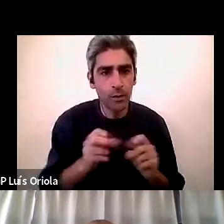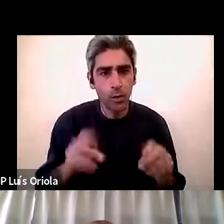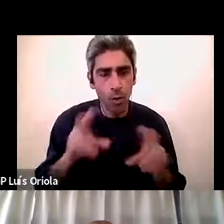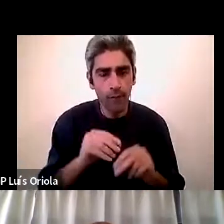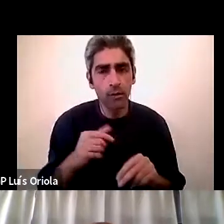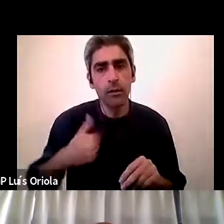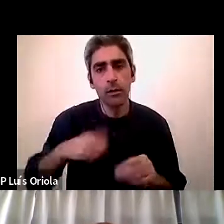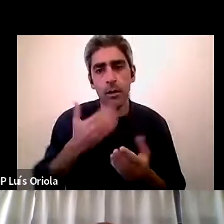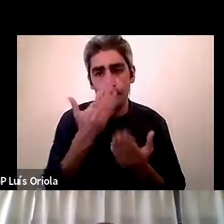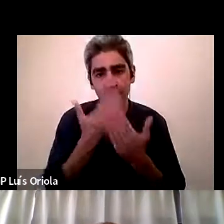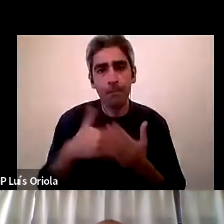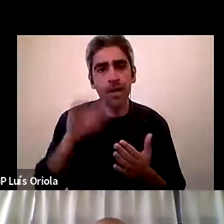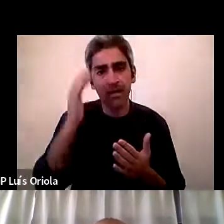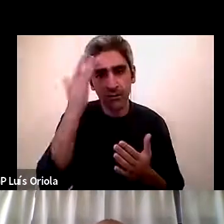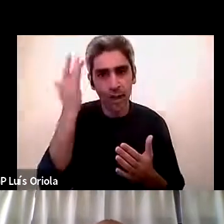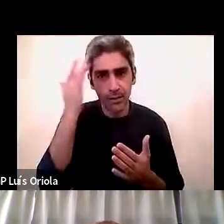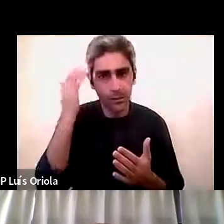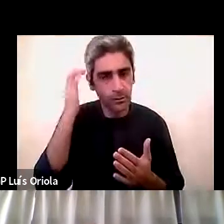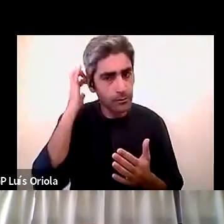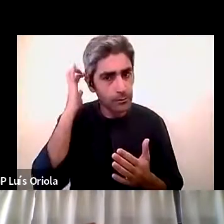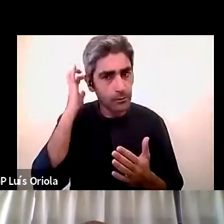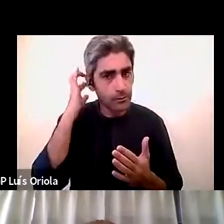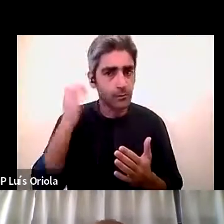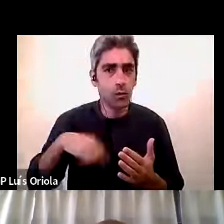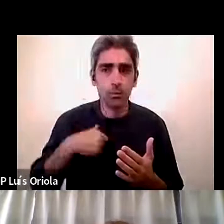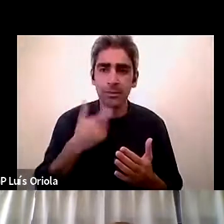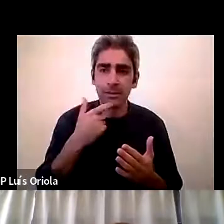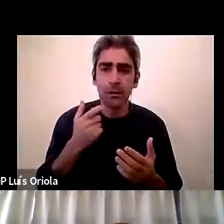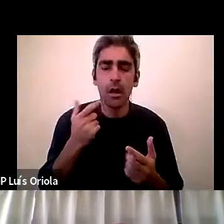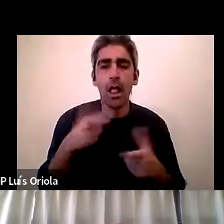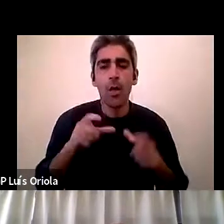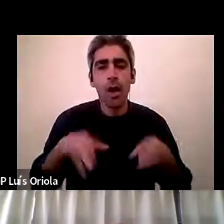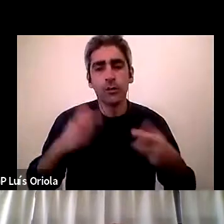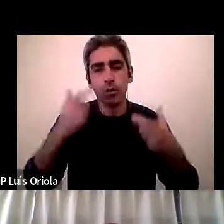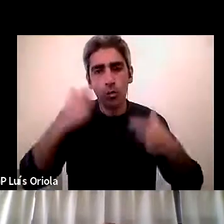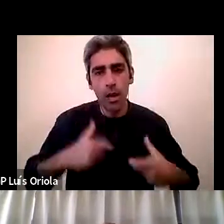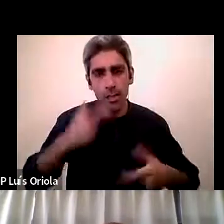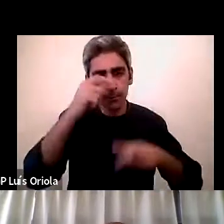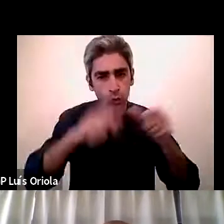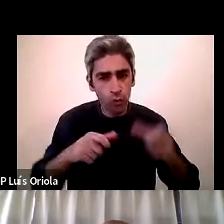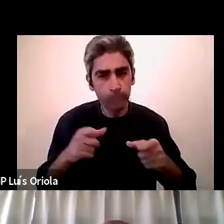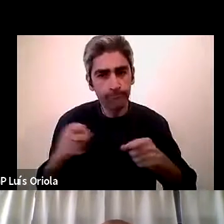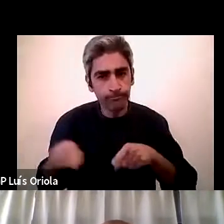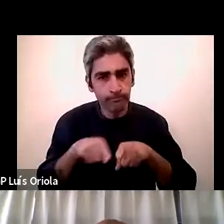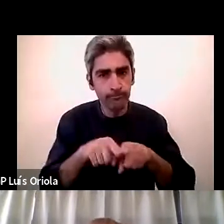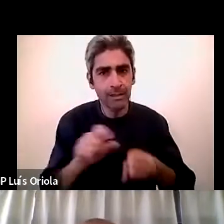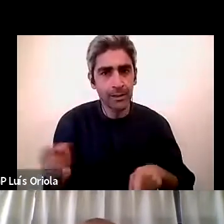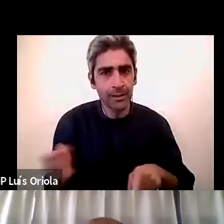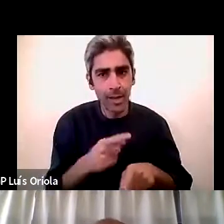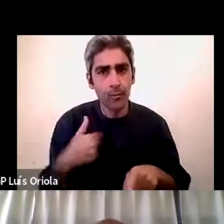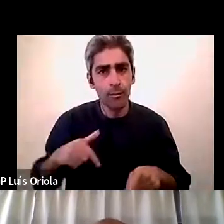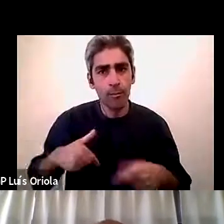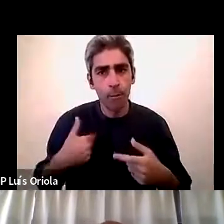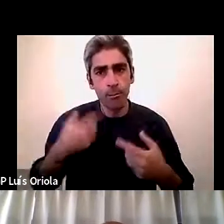mais fácil esta dinâmica, nós percebemos a linguagem corporal das pessoas, conseguimos alinhar rapidamente a nossa